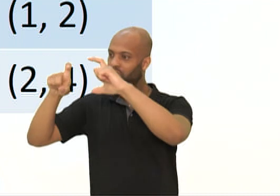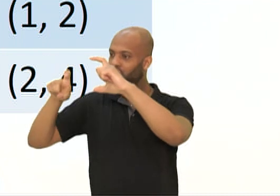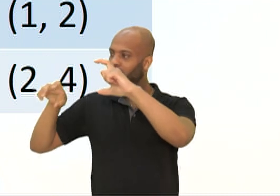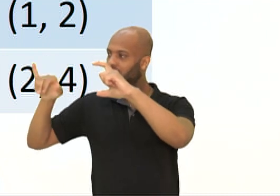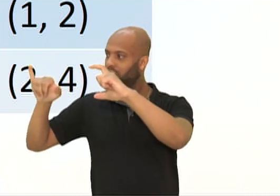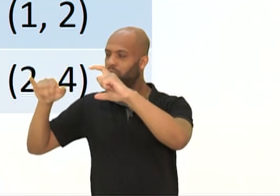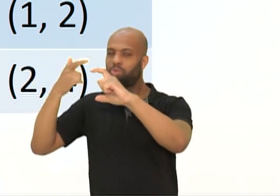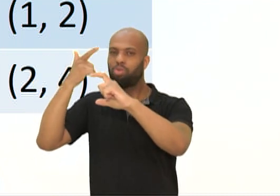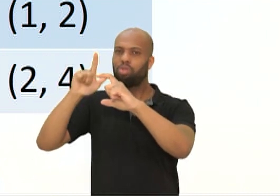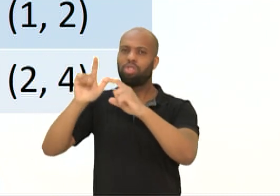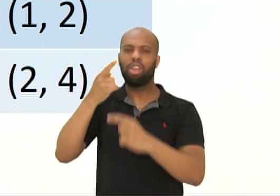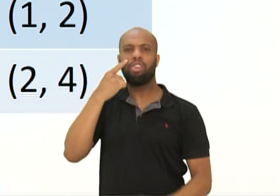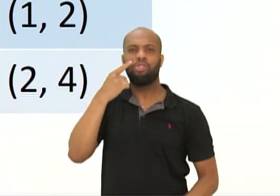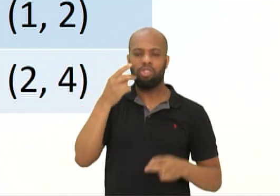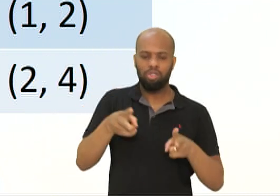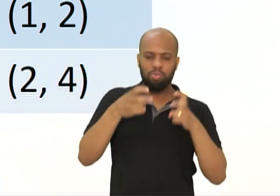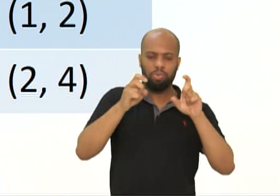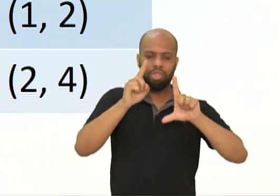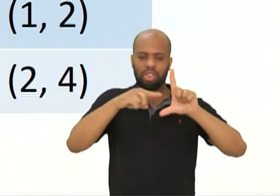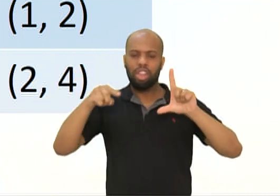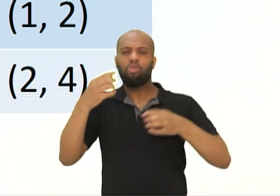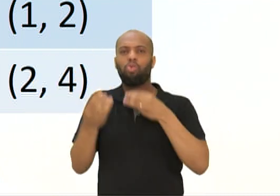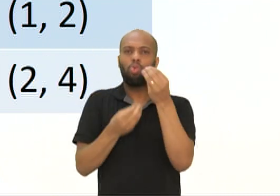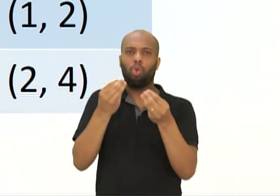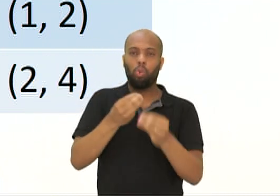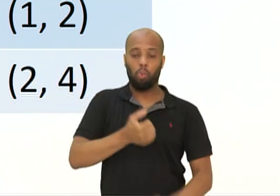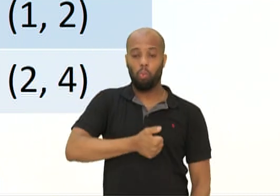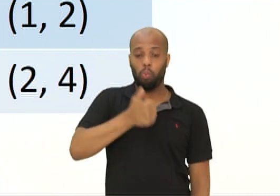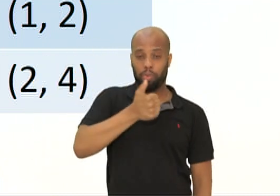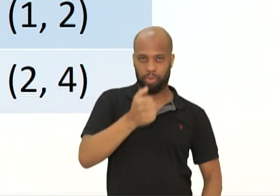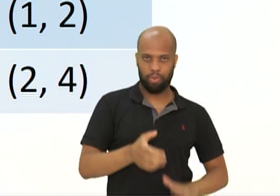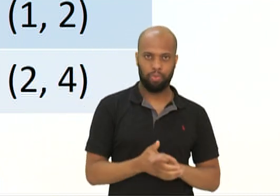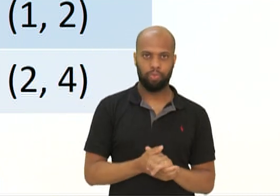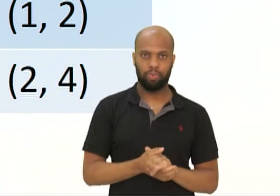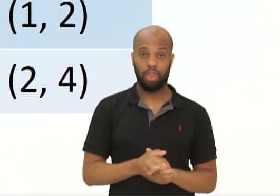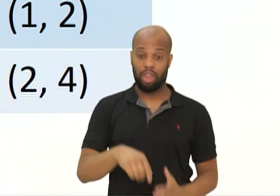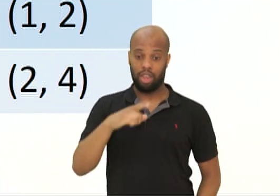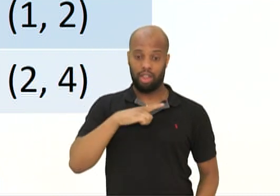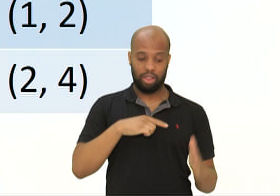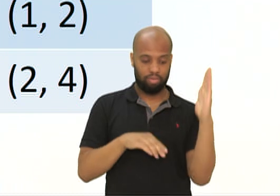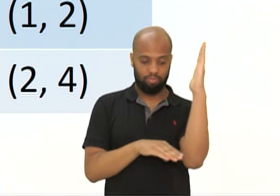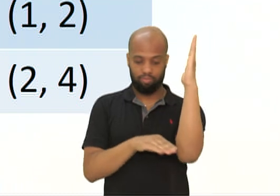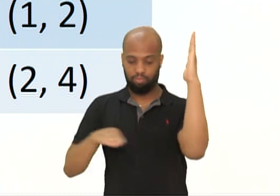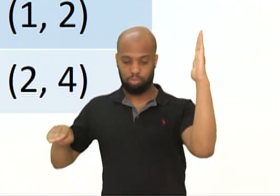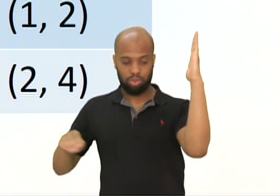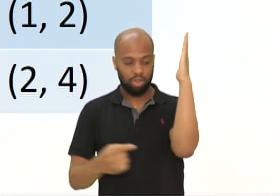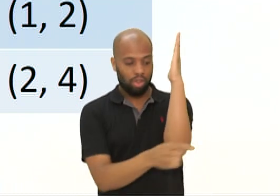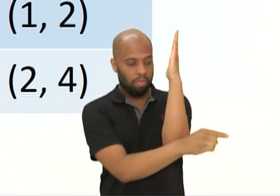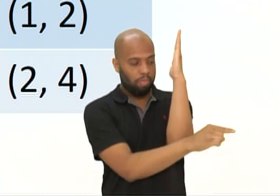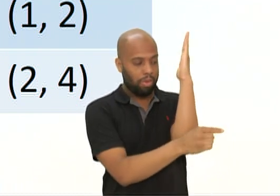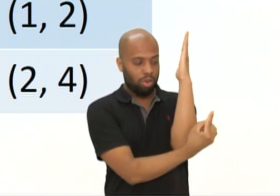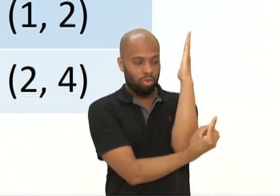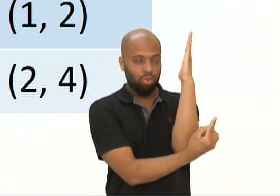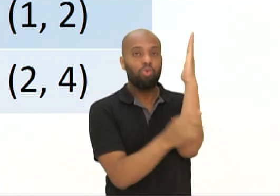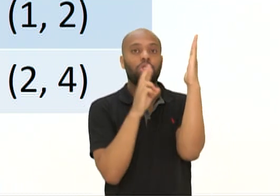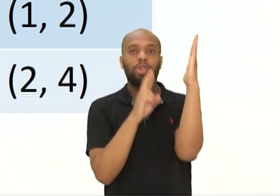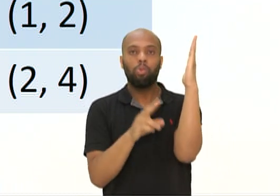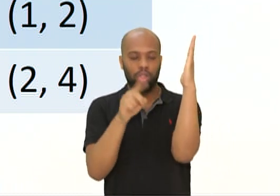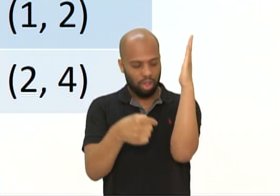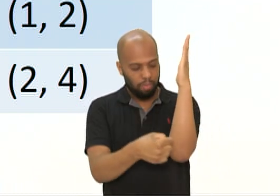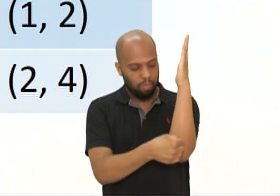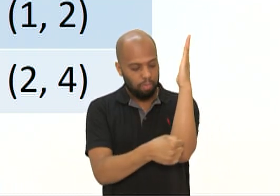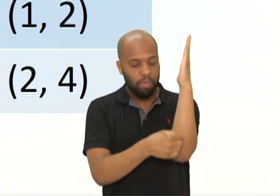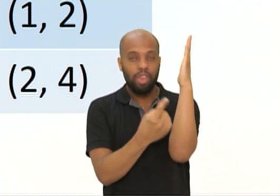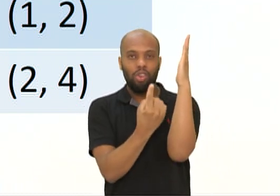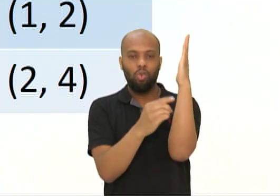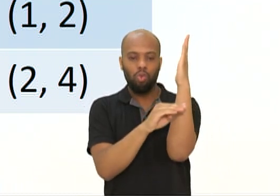a descrição gráfica dessa função. Então, o primeiro ponto ficou para x menos 1, o resultado deu y igual a meio, certo? Então,